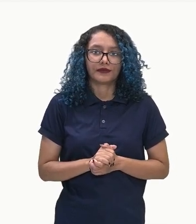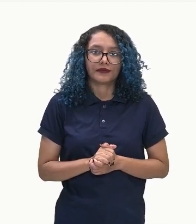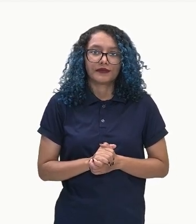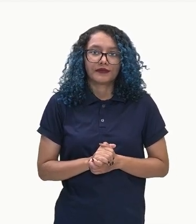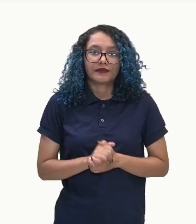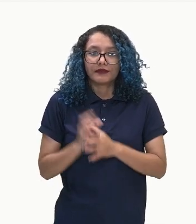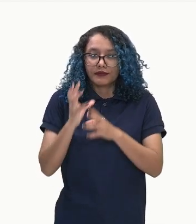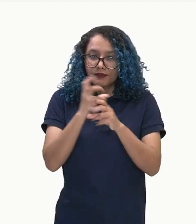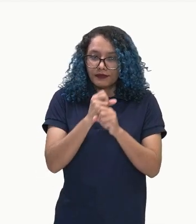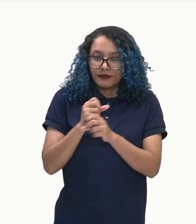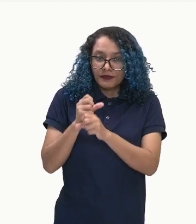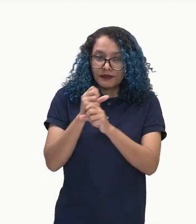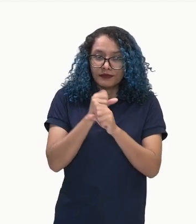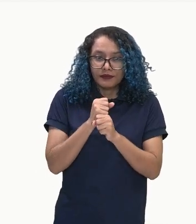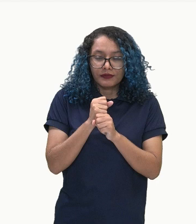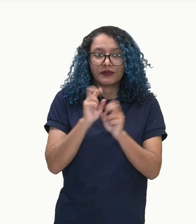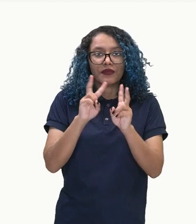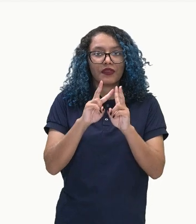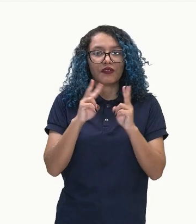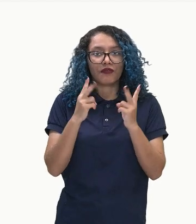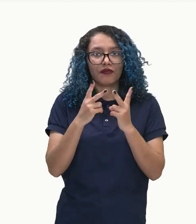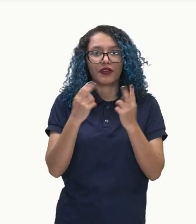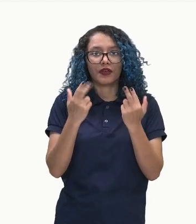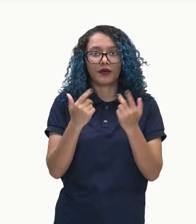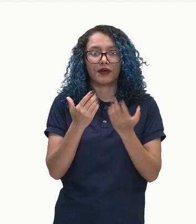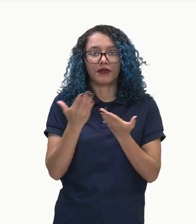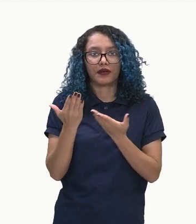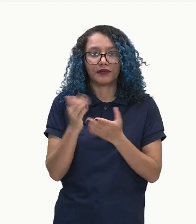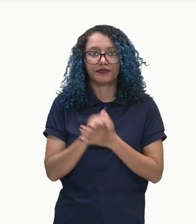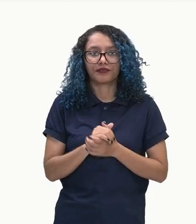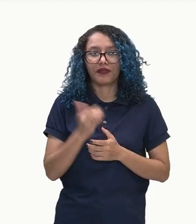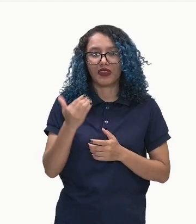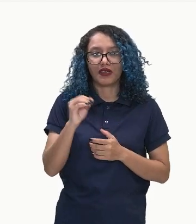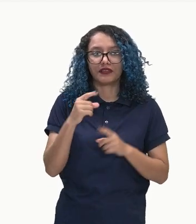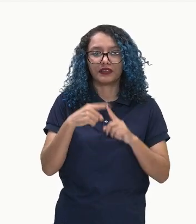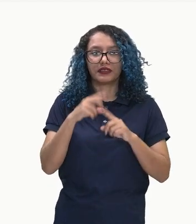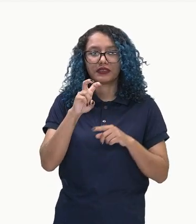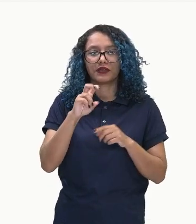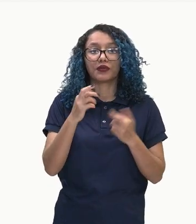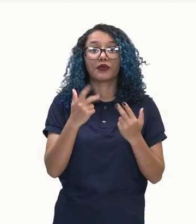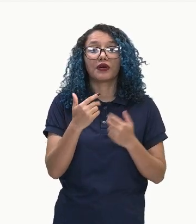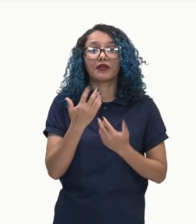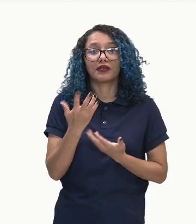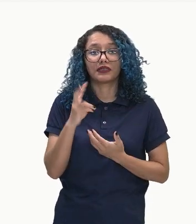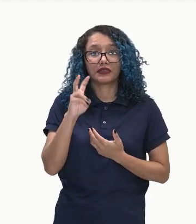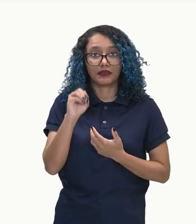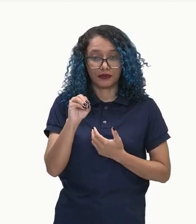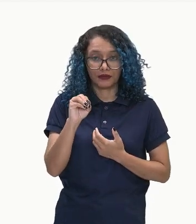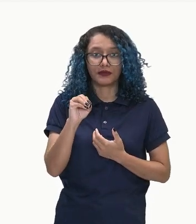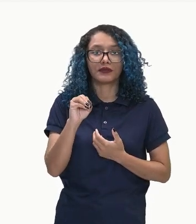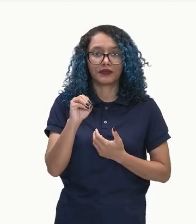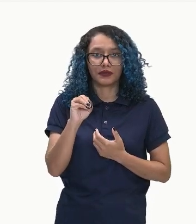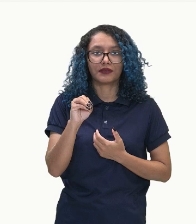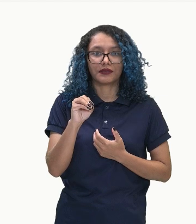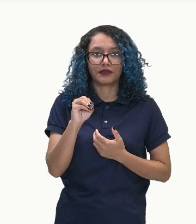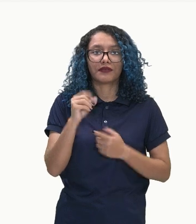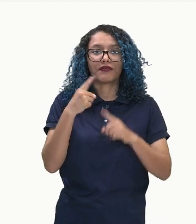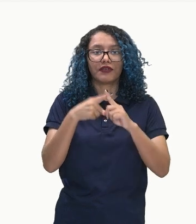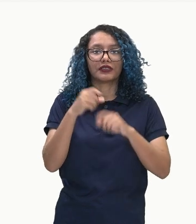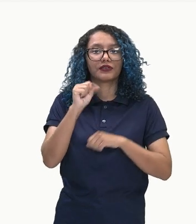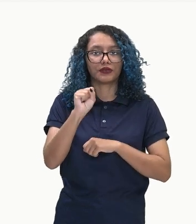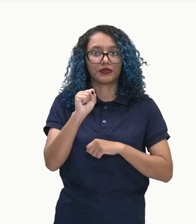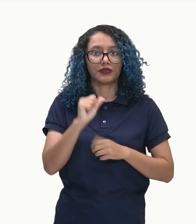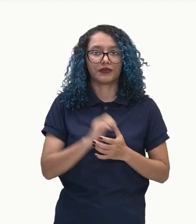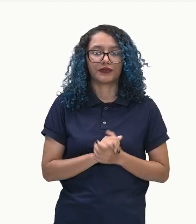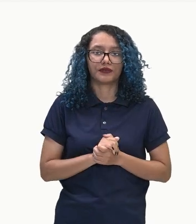Fazendo essa conta, volume é igual a 10 vezes 5, que é igual a 50, que ainda vai multiplicar por 8.